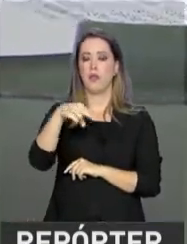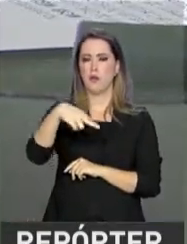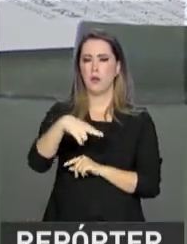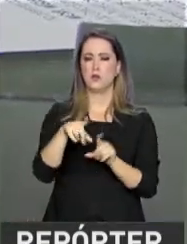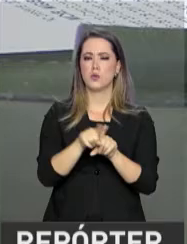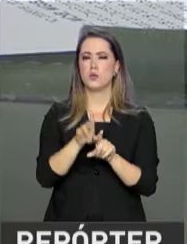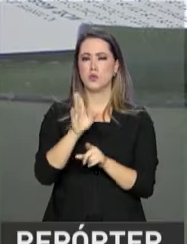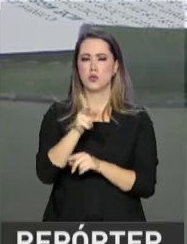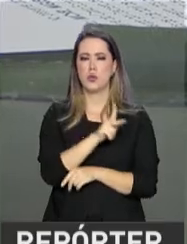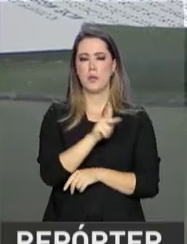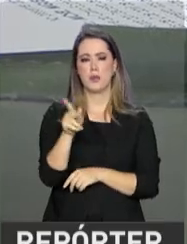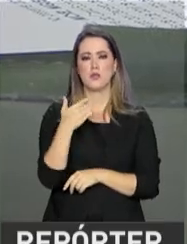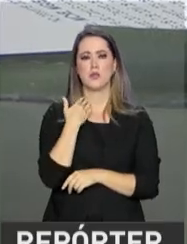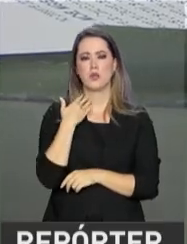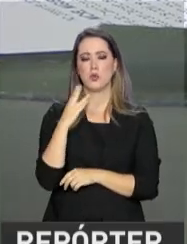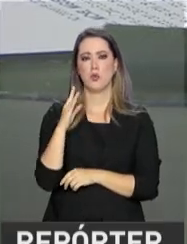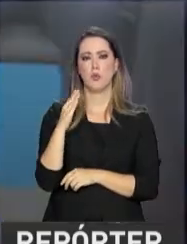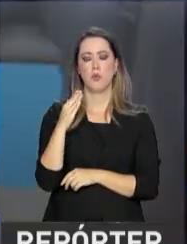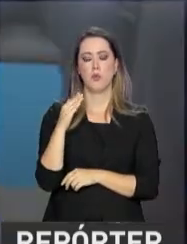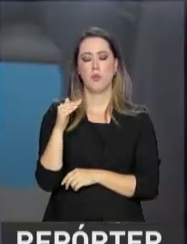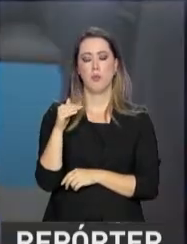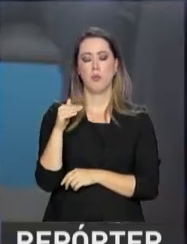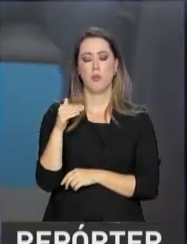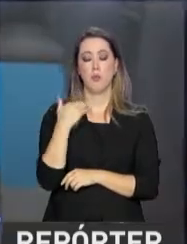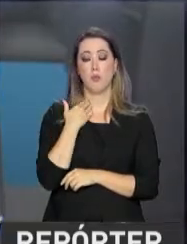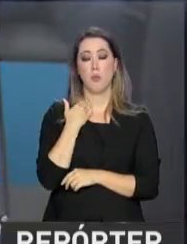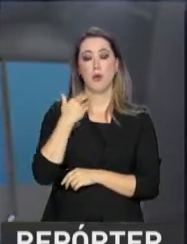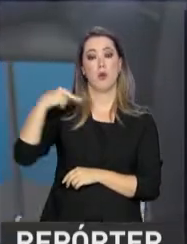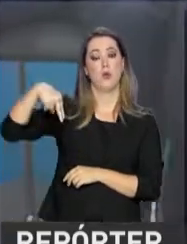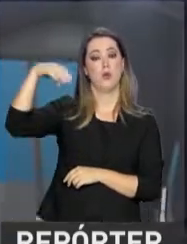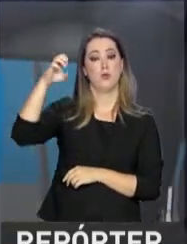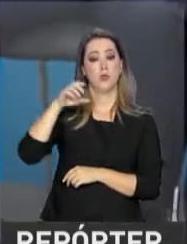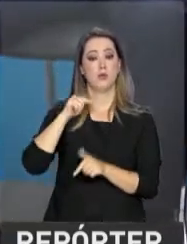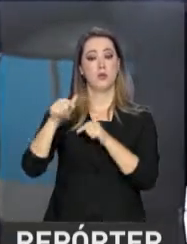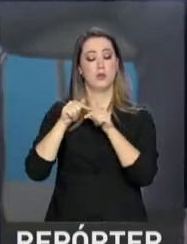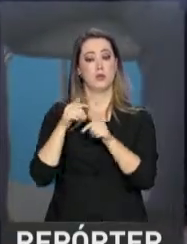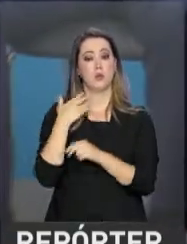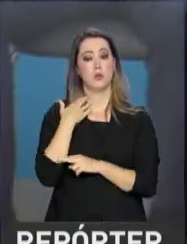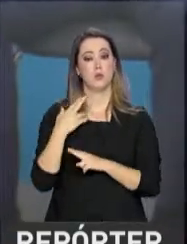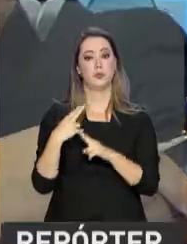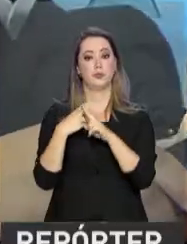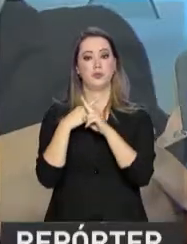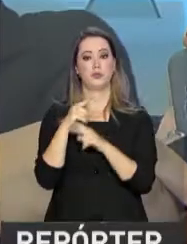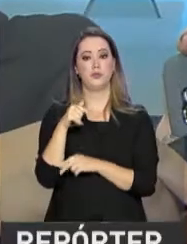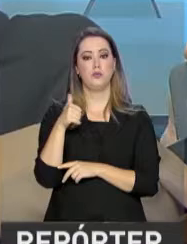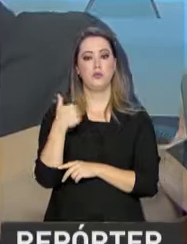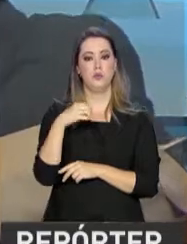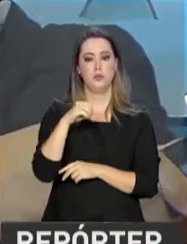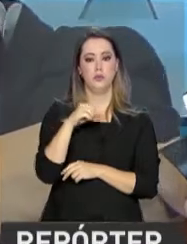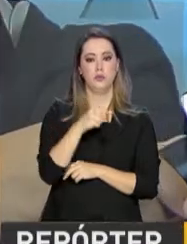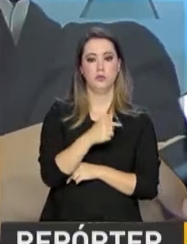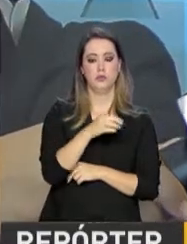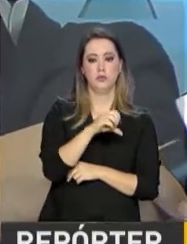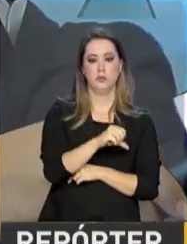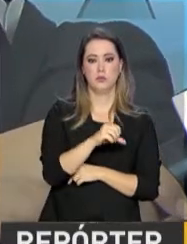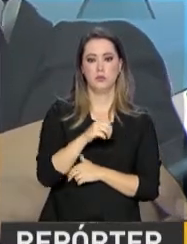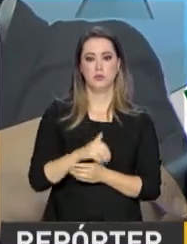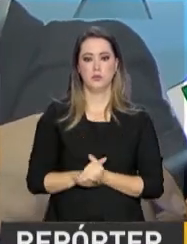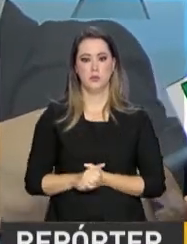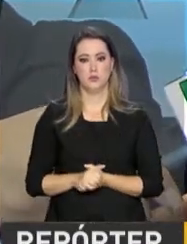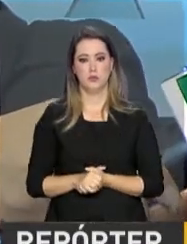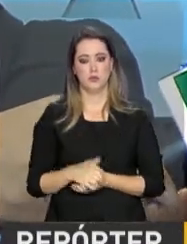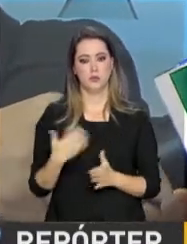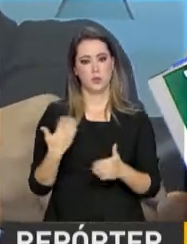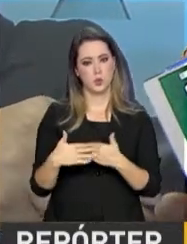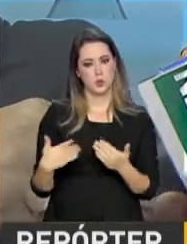presidente do banco do nordeste e trabalha na caixa econômica desde 1979 vamos continuar nos grandes programas como minha